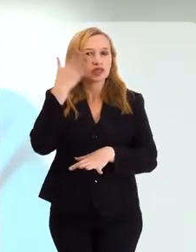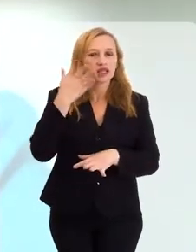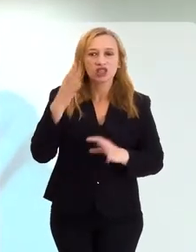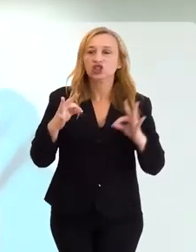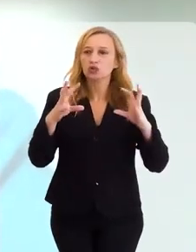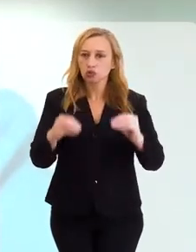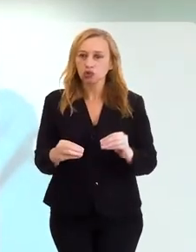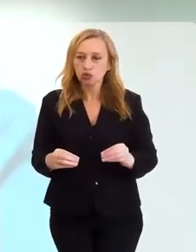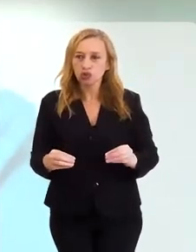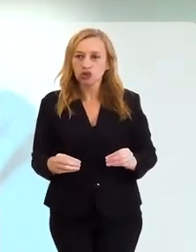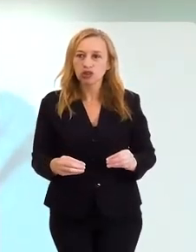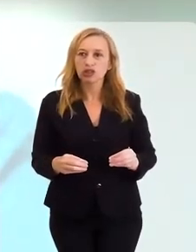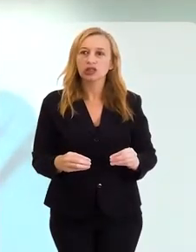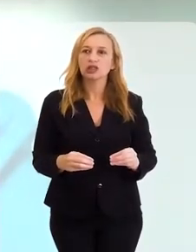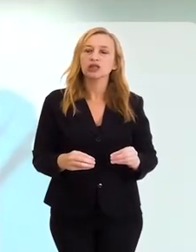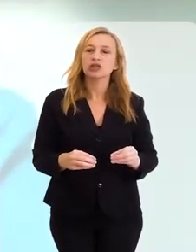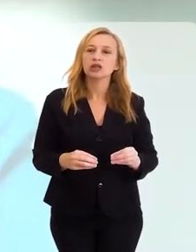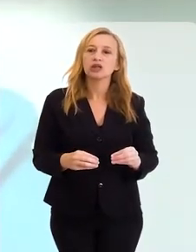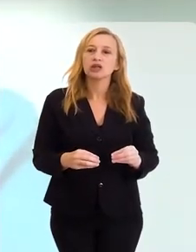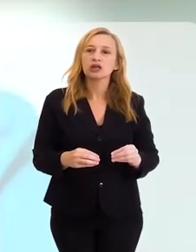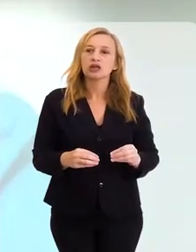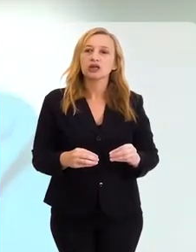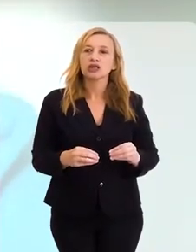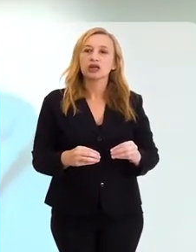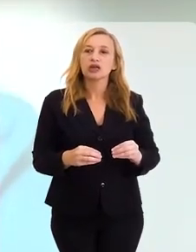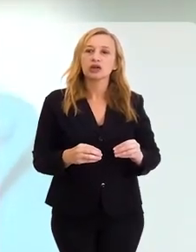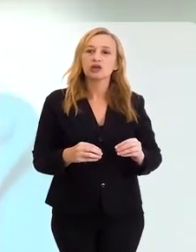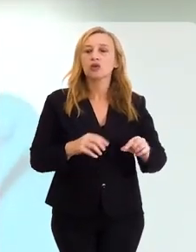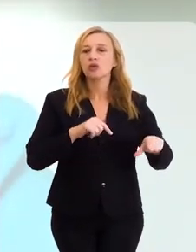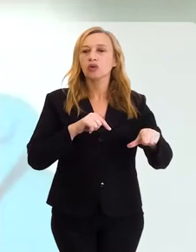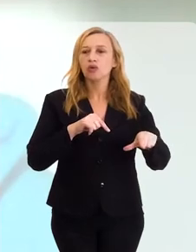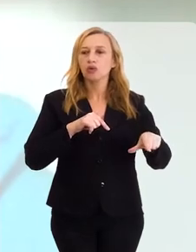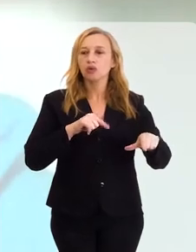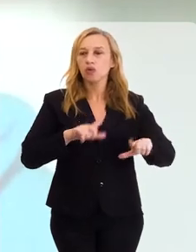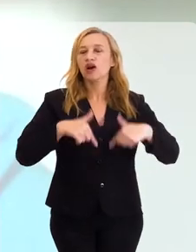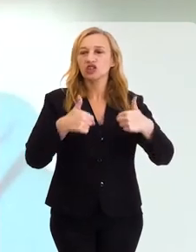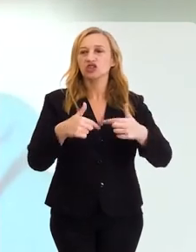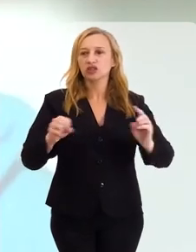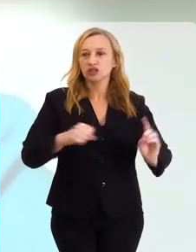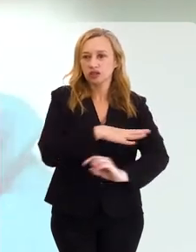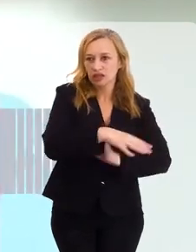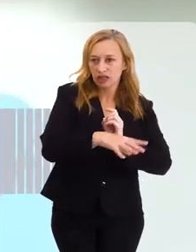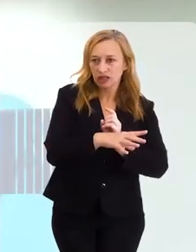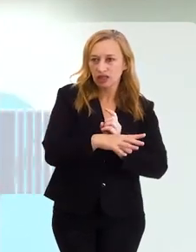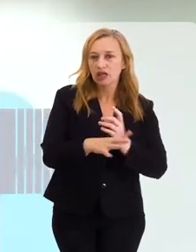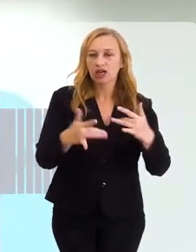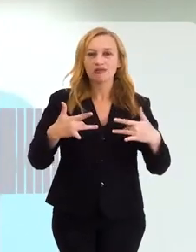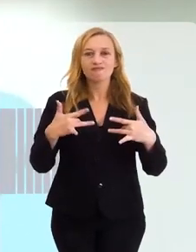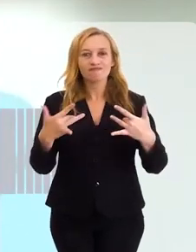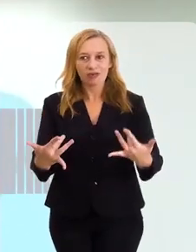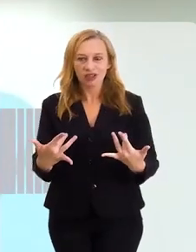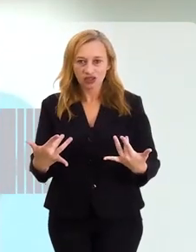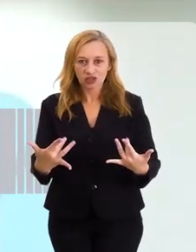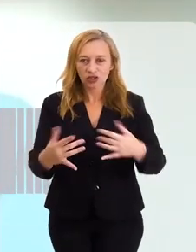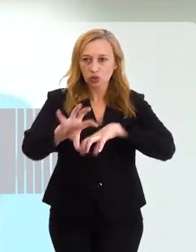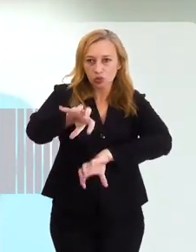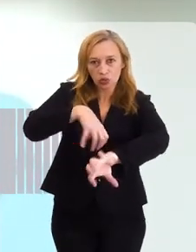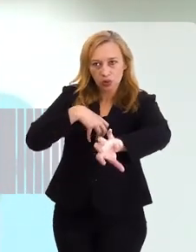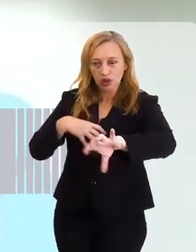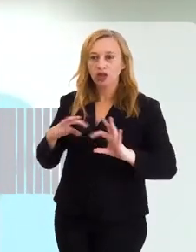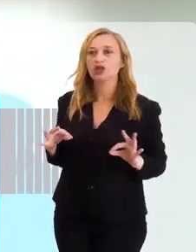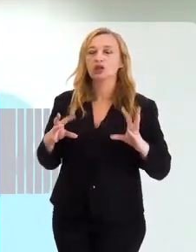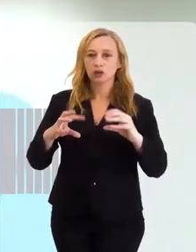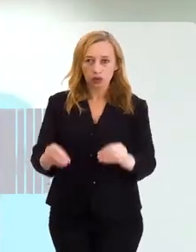termos de mensagem, né, de forma e tal. As habilidades sociais, agora mais importantes ainda, aquelas